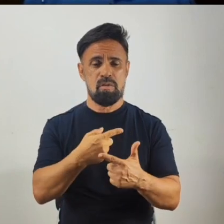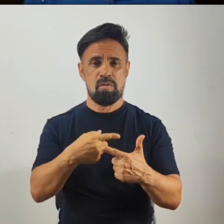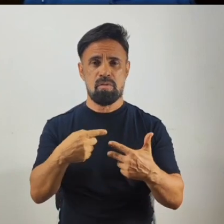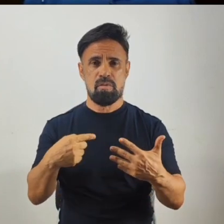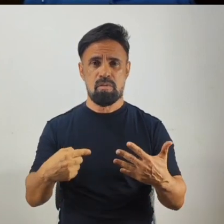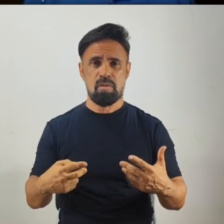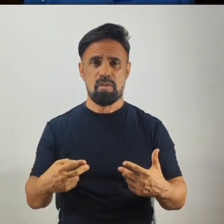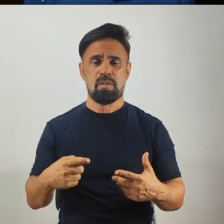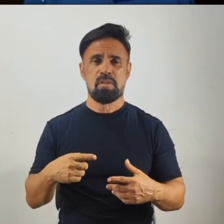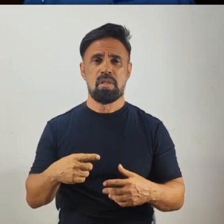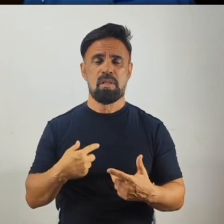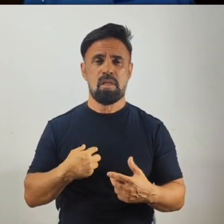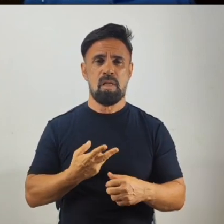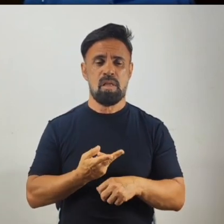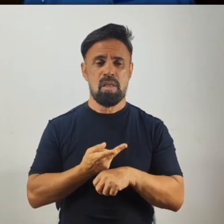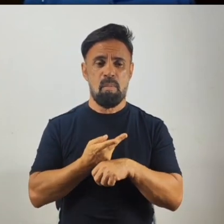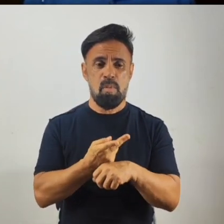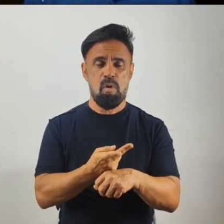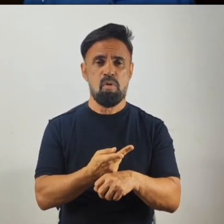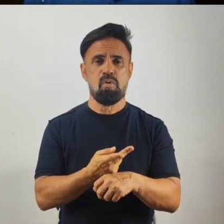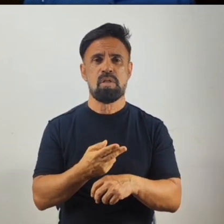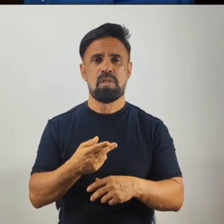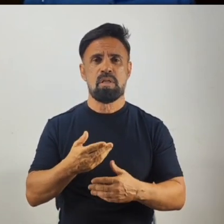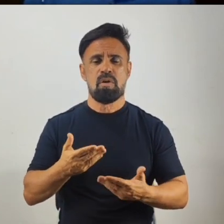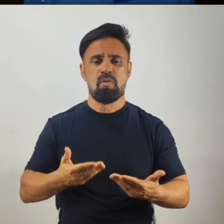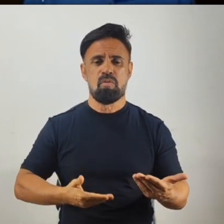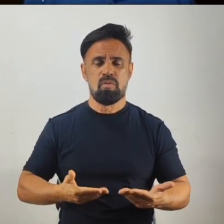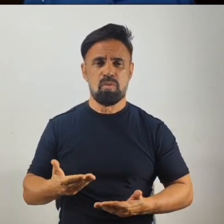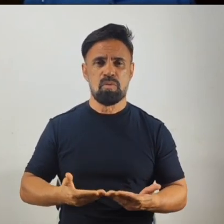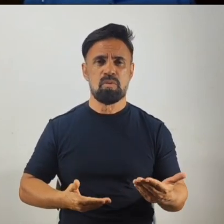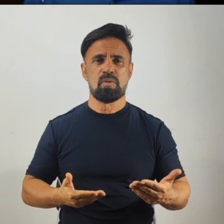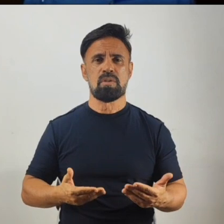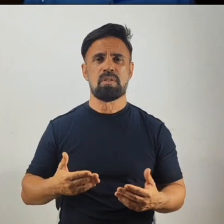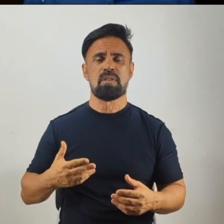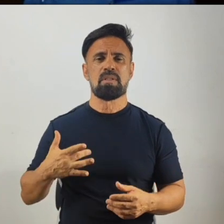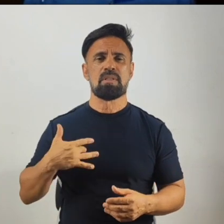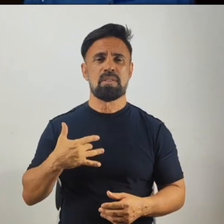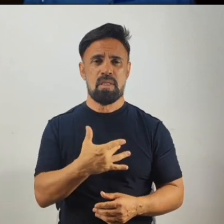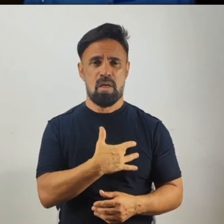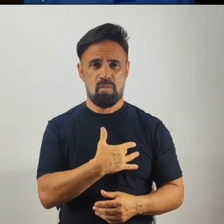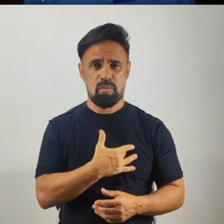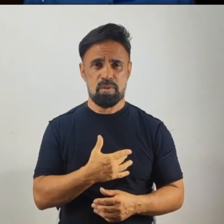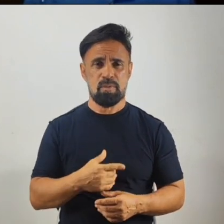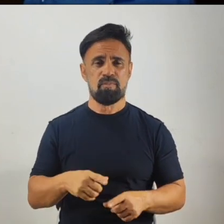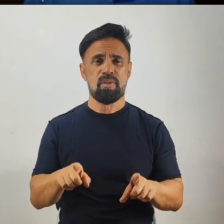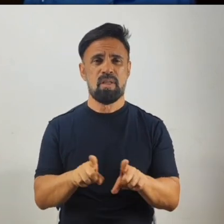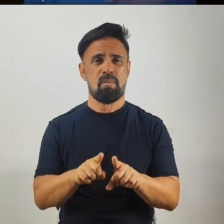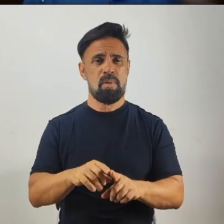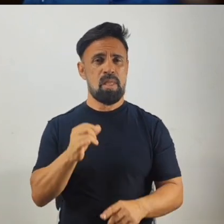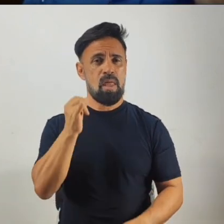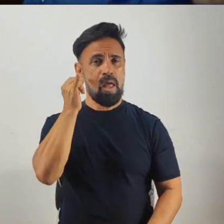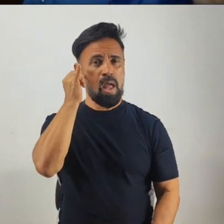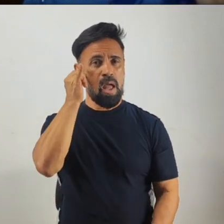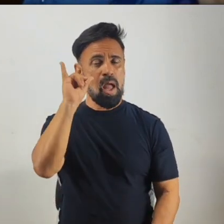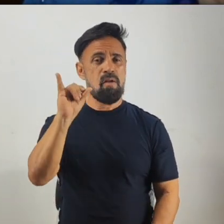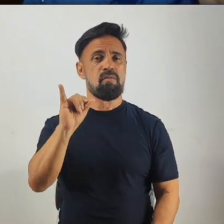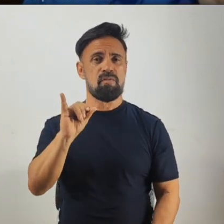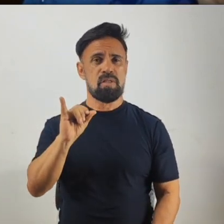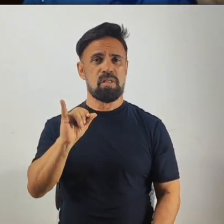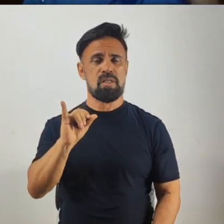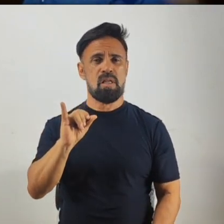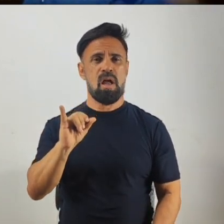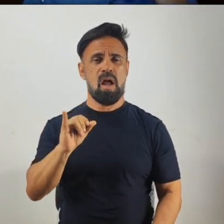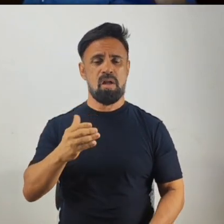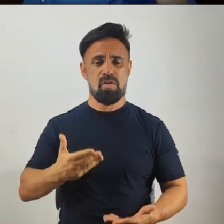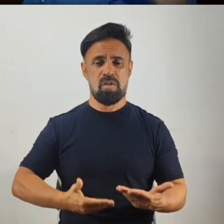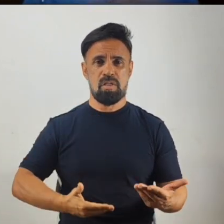práticas de indução artificial da procura e do uso de serviço de saúde, além de